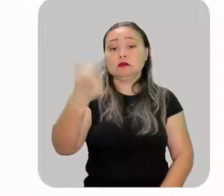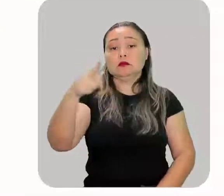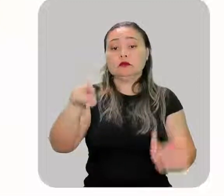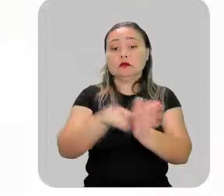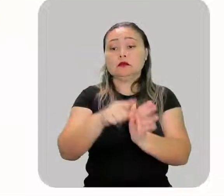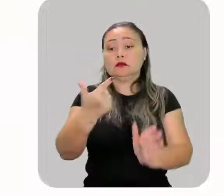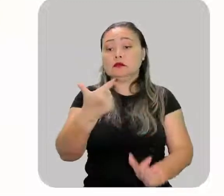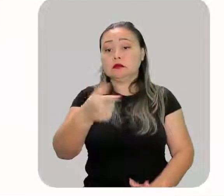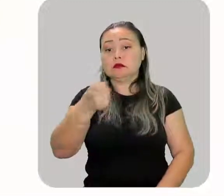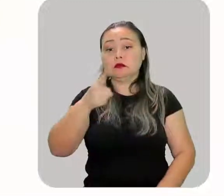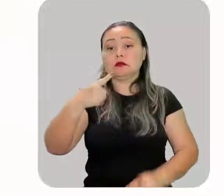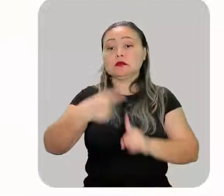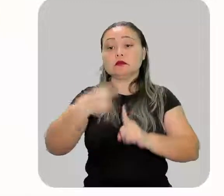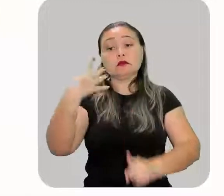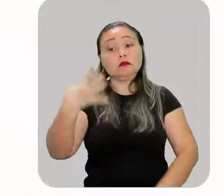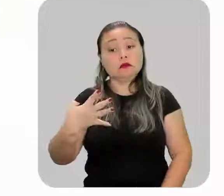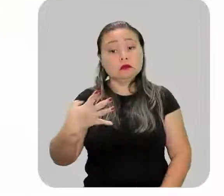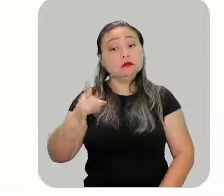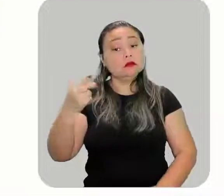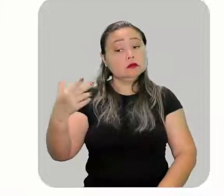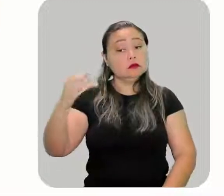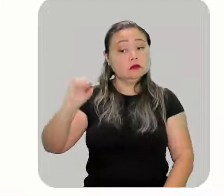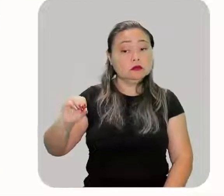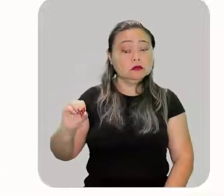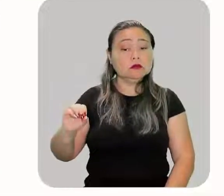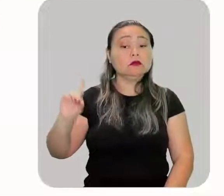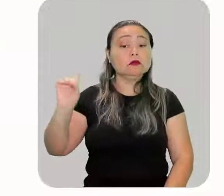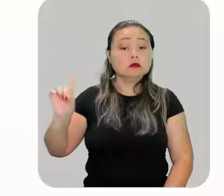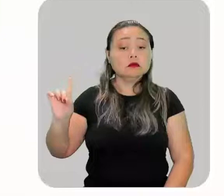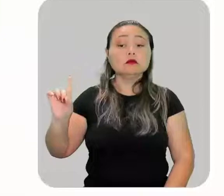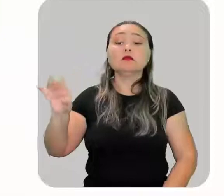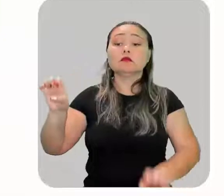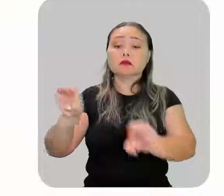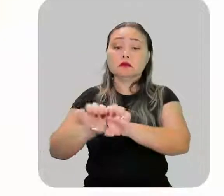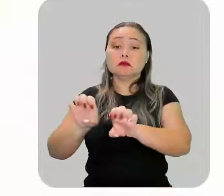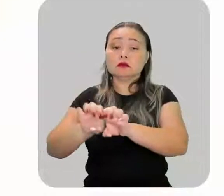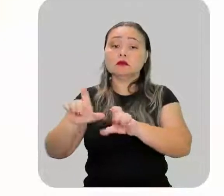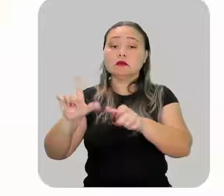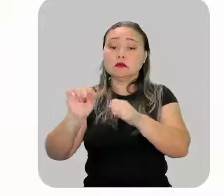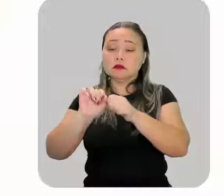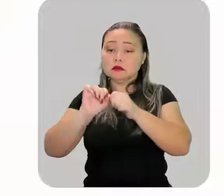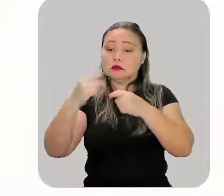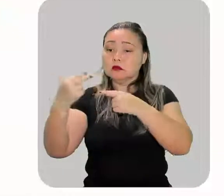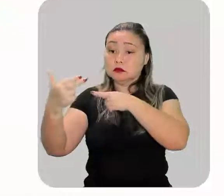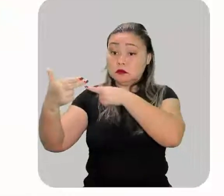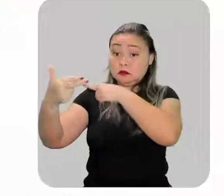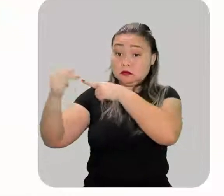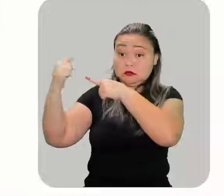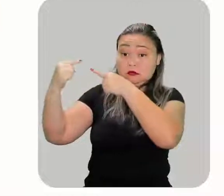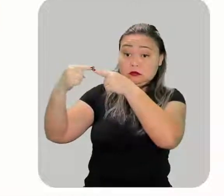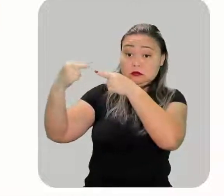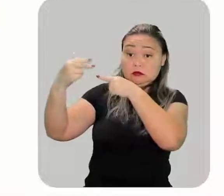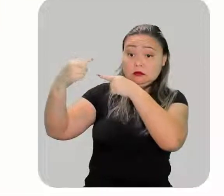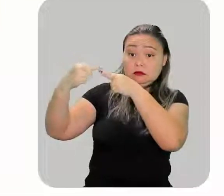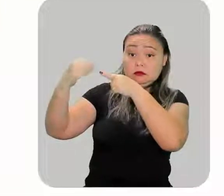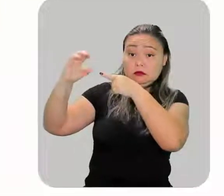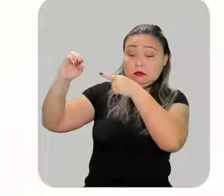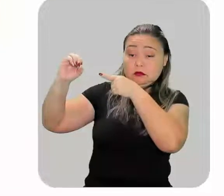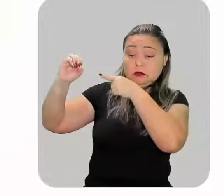quadrado menos 2x mais 4 igual a 0. É uma equação porque tem uma igualdade e porque